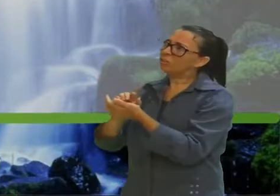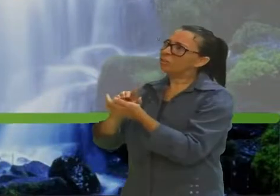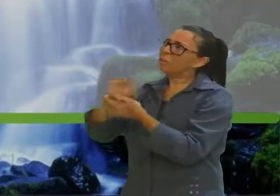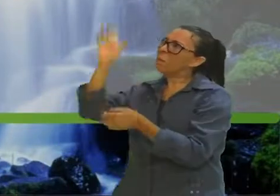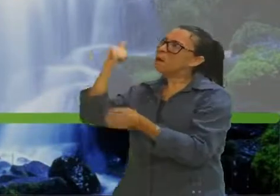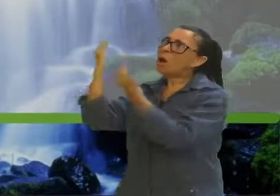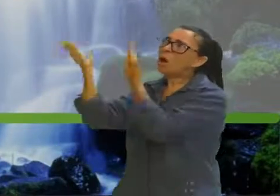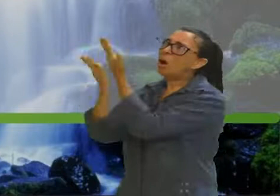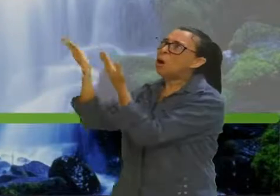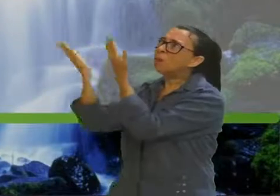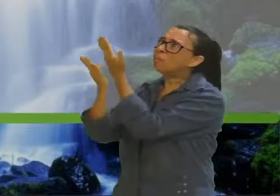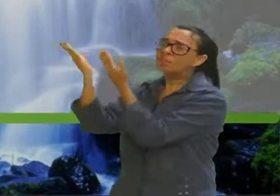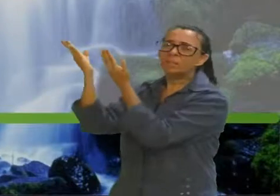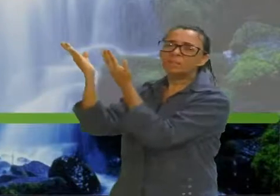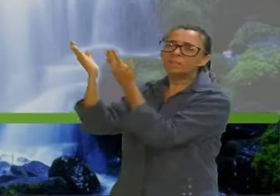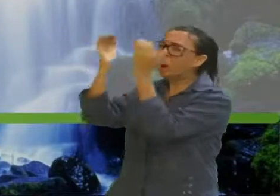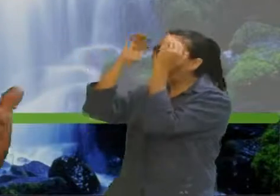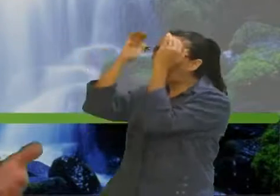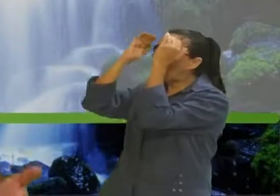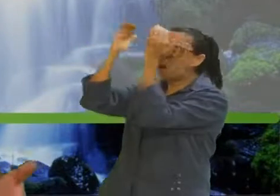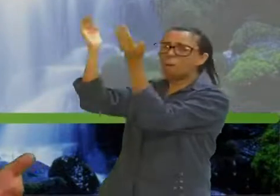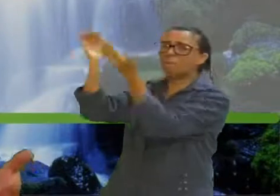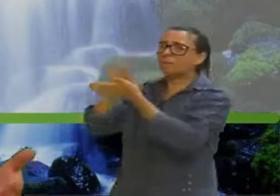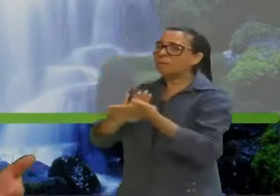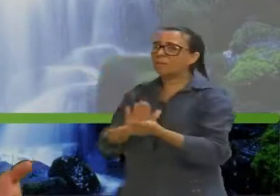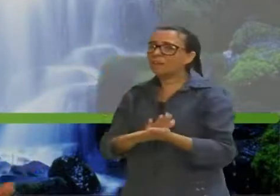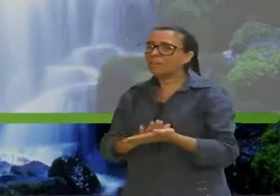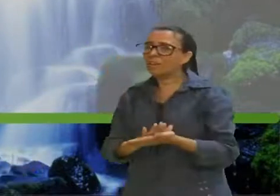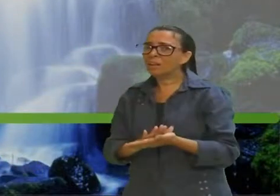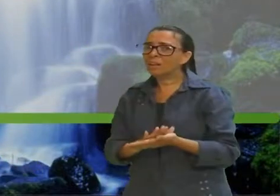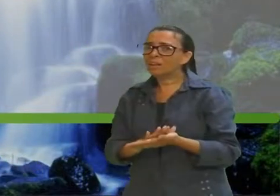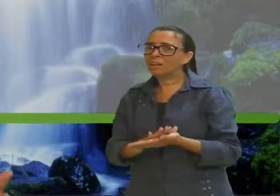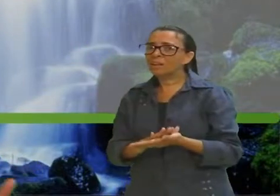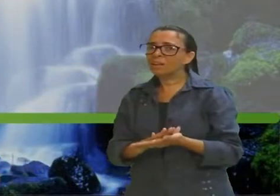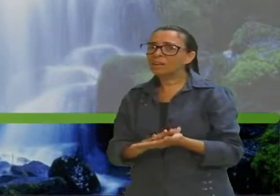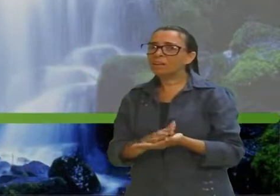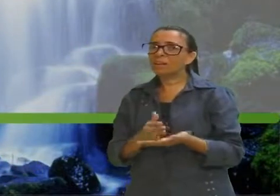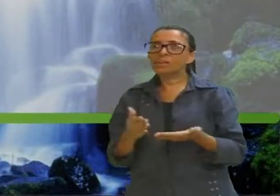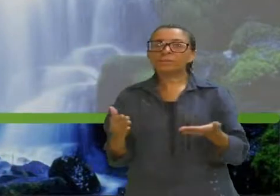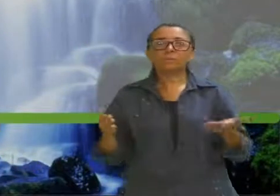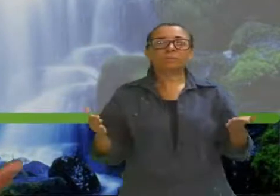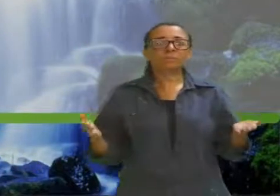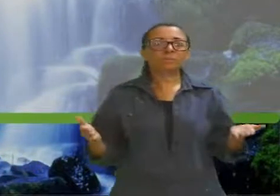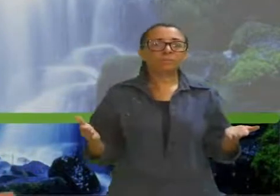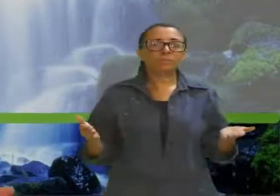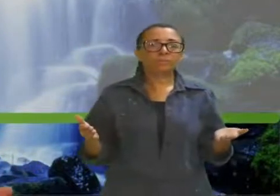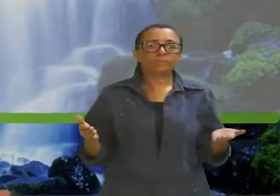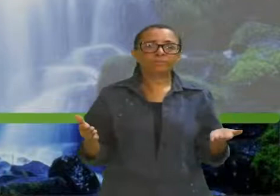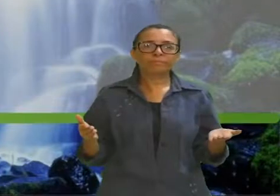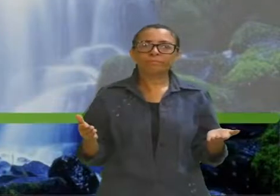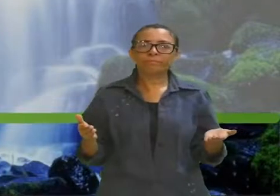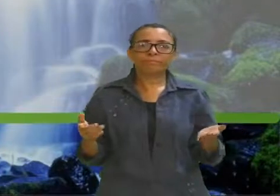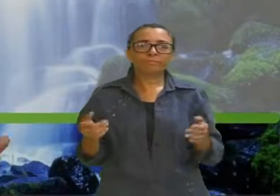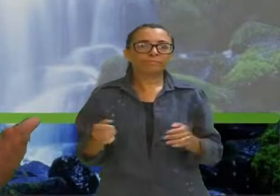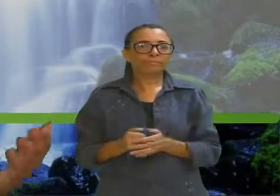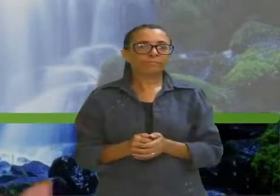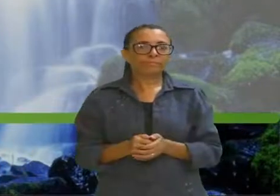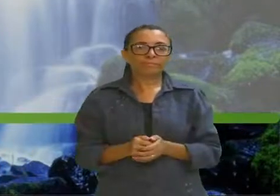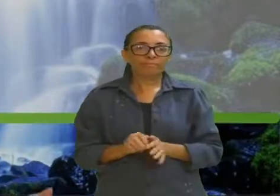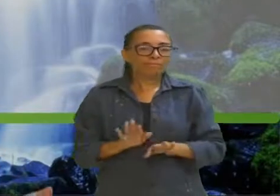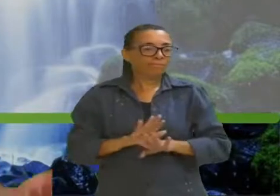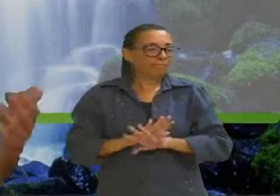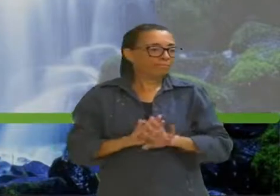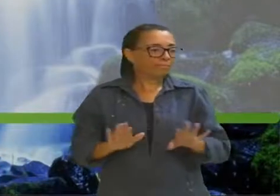cumprir. Isso também é uma obra. Lógico que é uma obra. Mas tem um monte de outras obras. Por exemplo, não